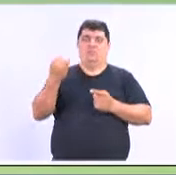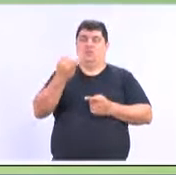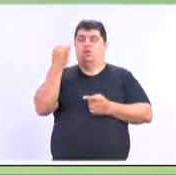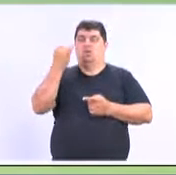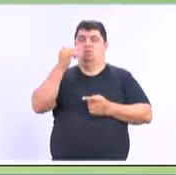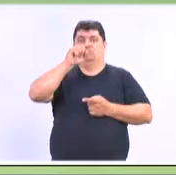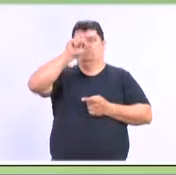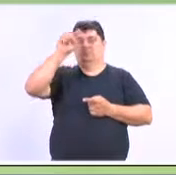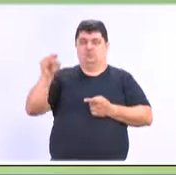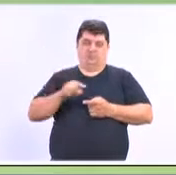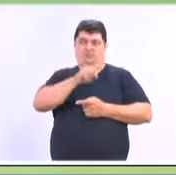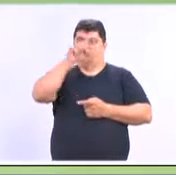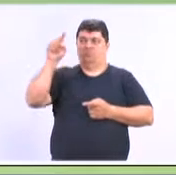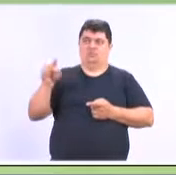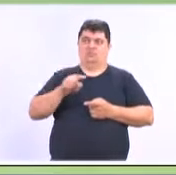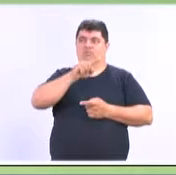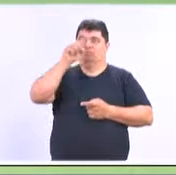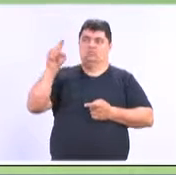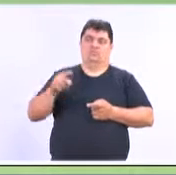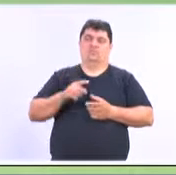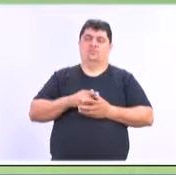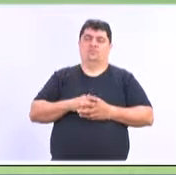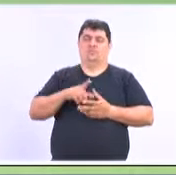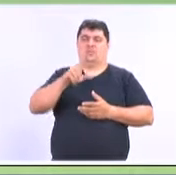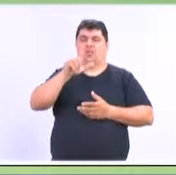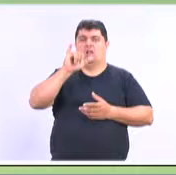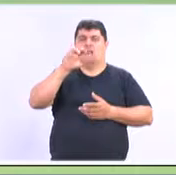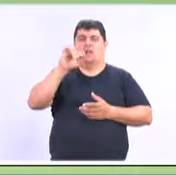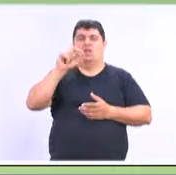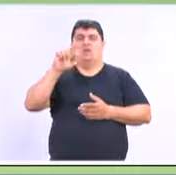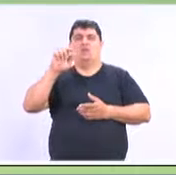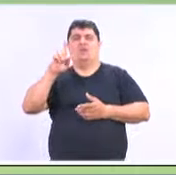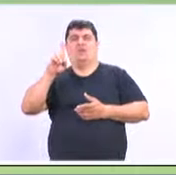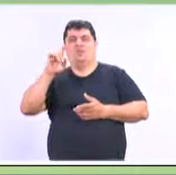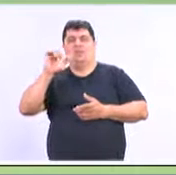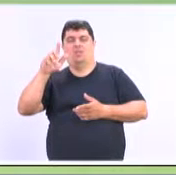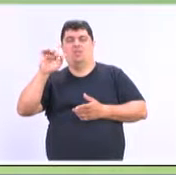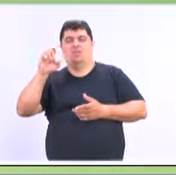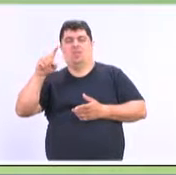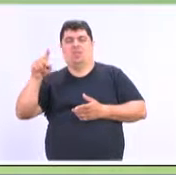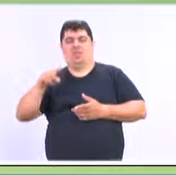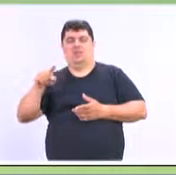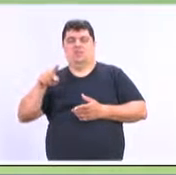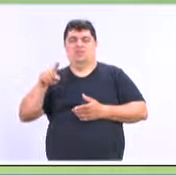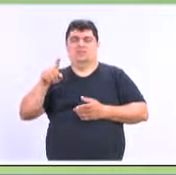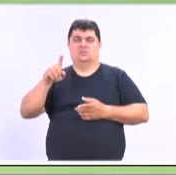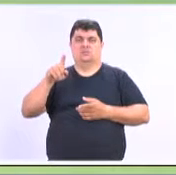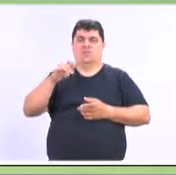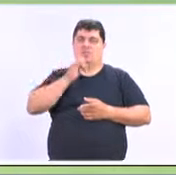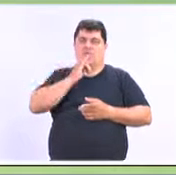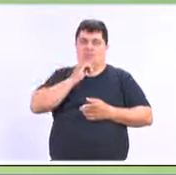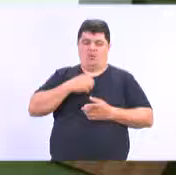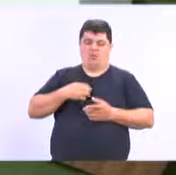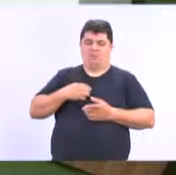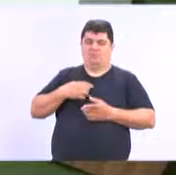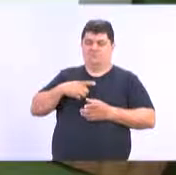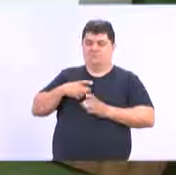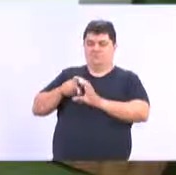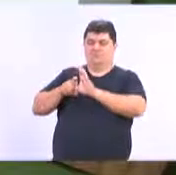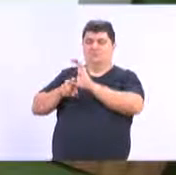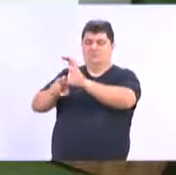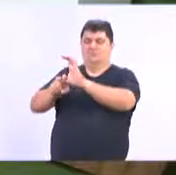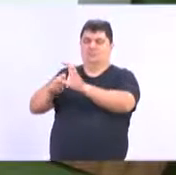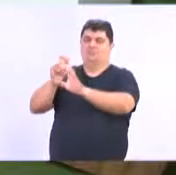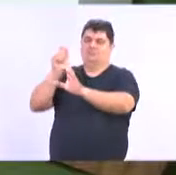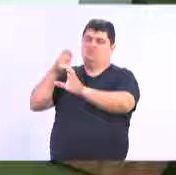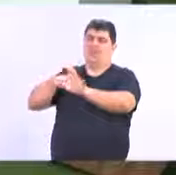eles. Não é, professora? Quando eu falo em liquidez, eu estou falando de poder honrar com aquelas dívidas que você contraiu,